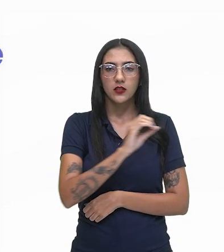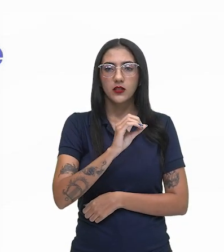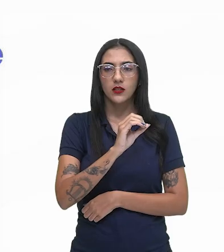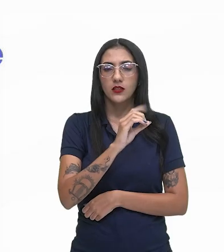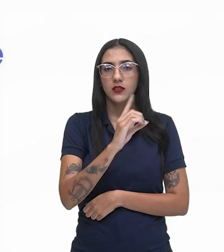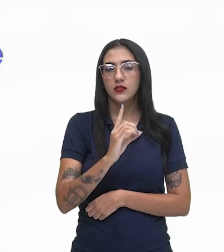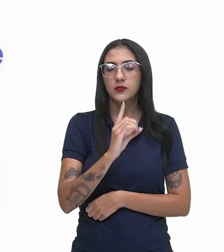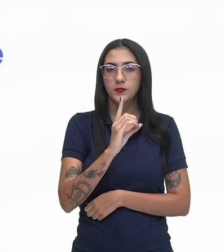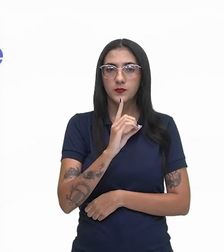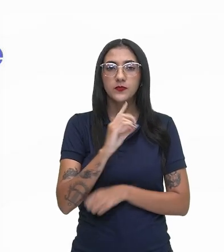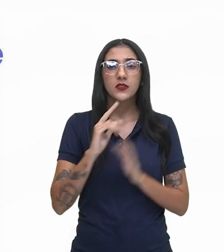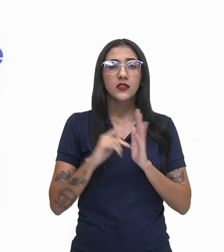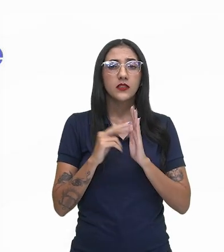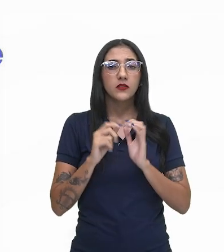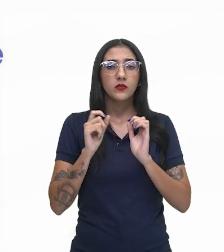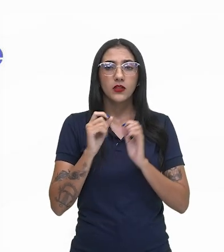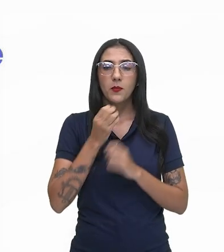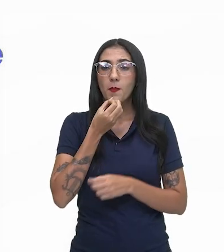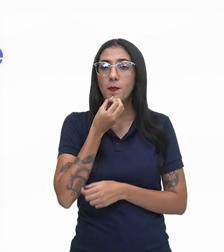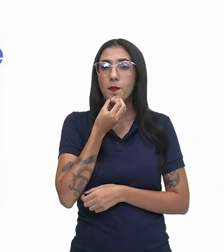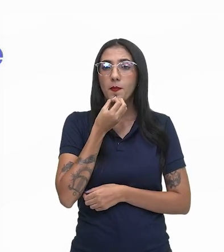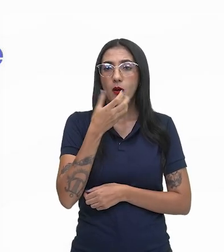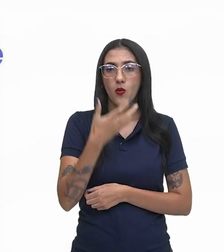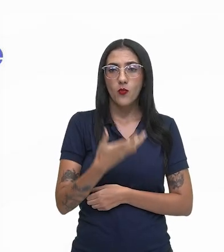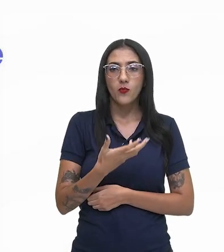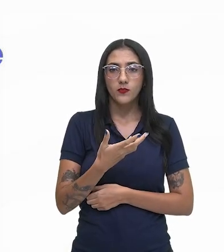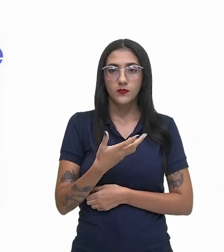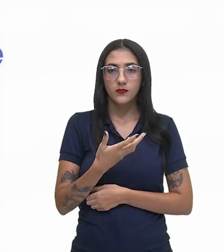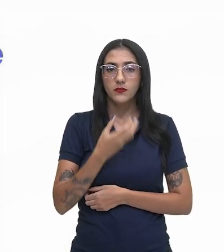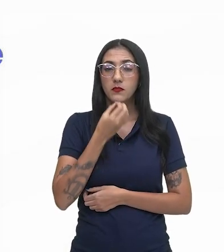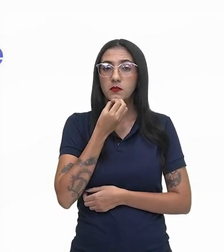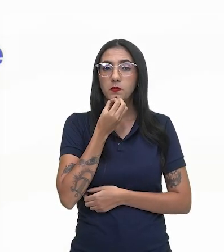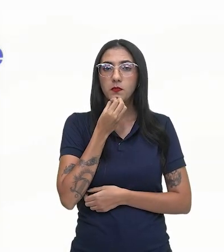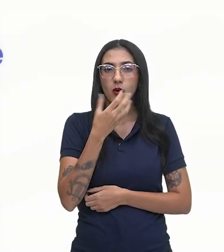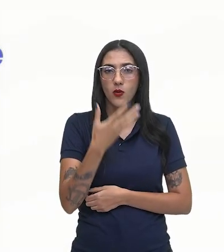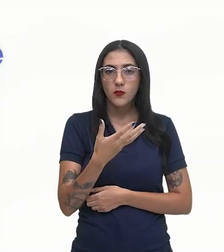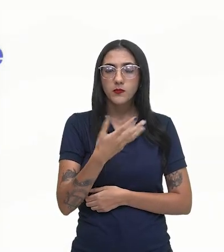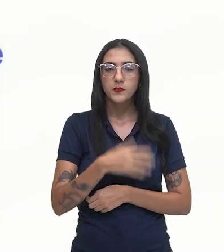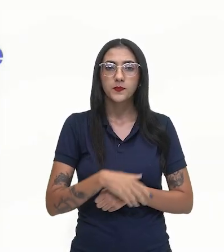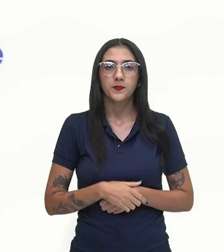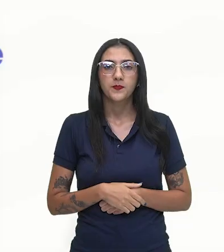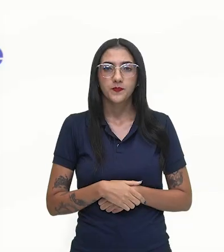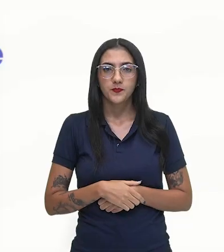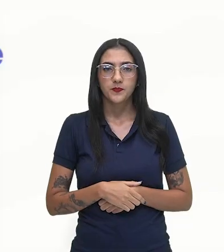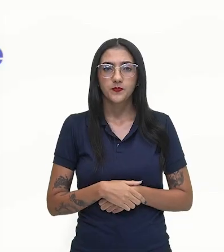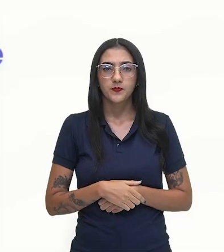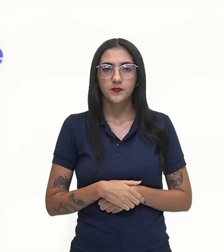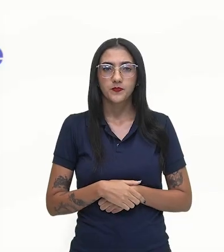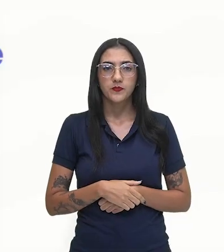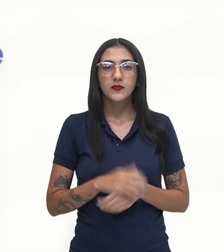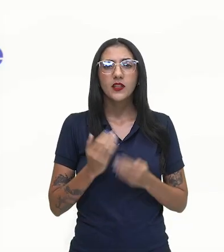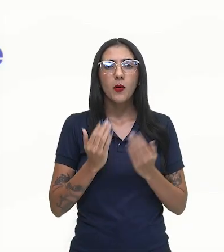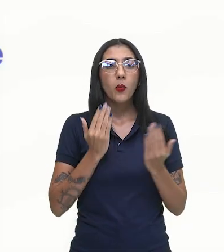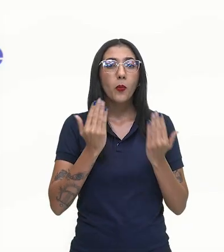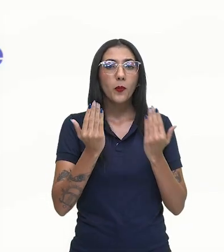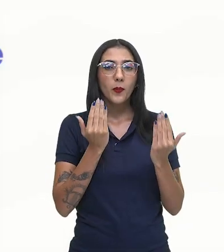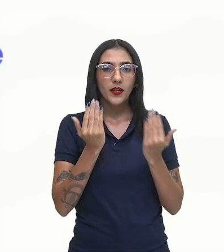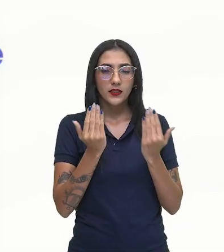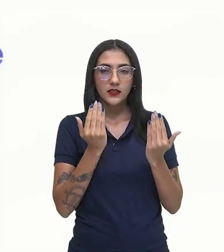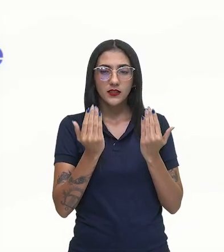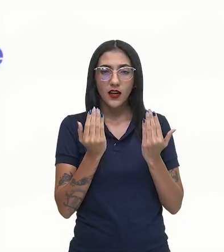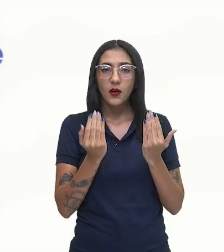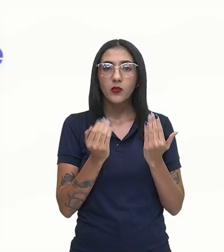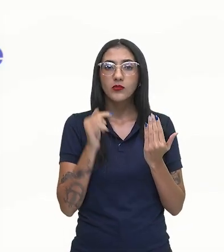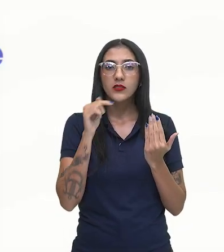adjetivo good significa bom, não é? A forma comparativa dele